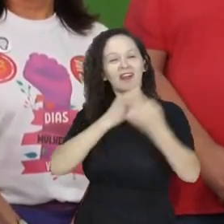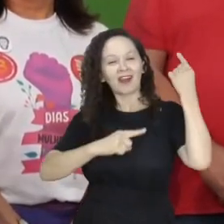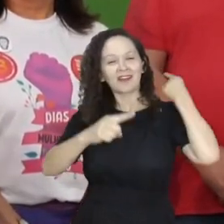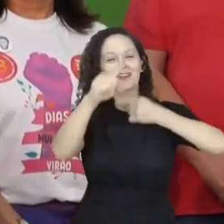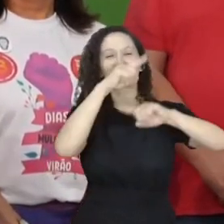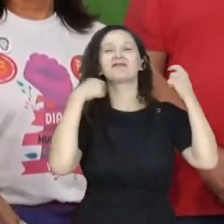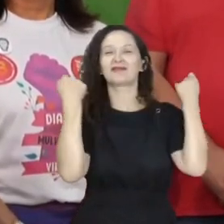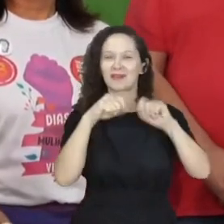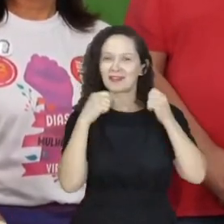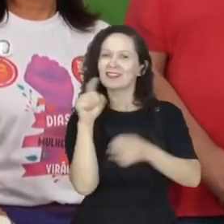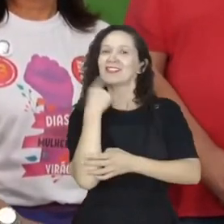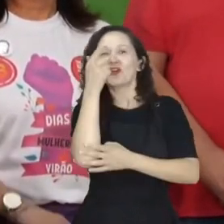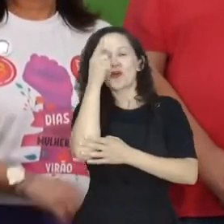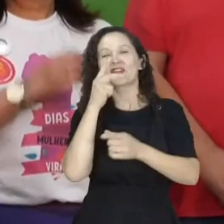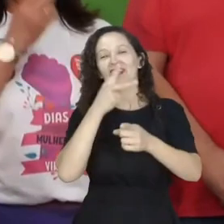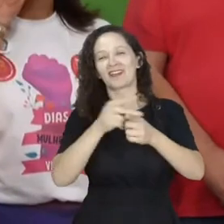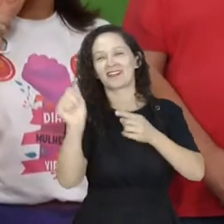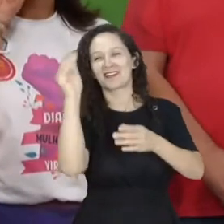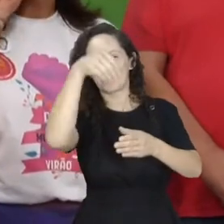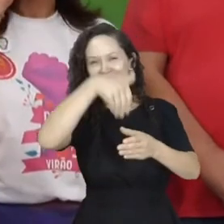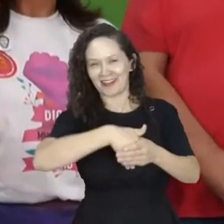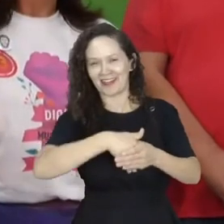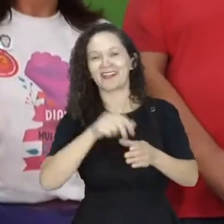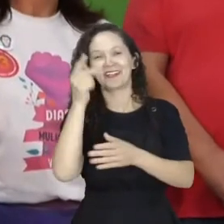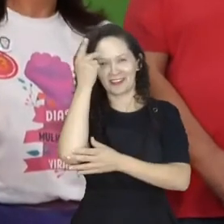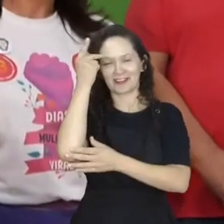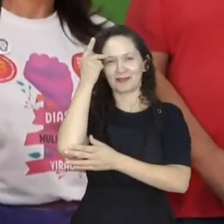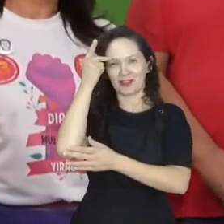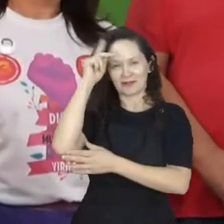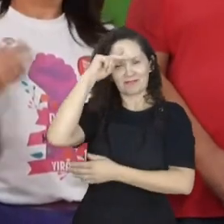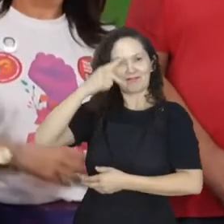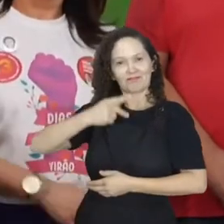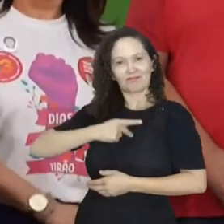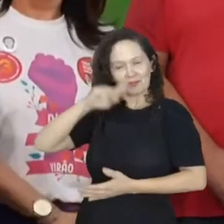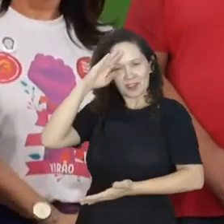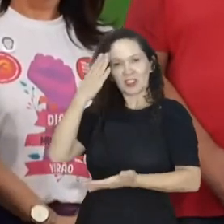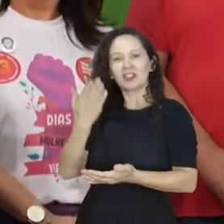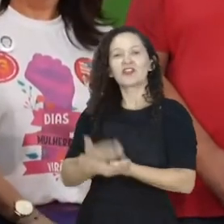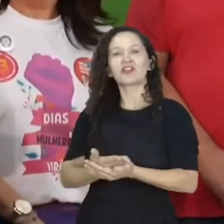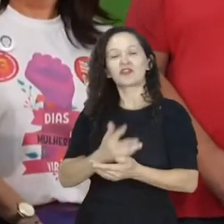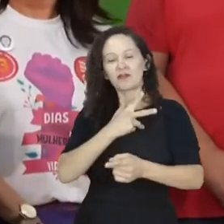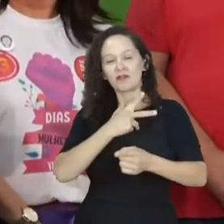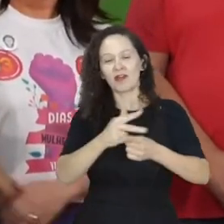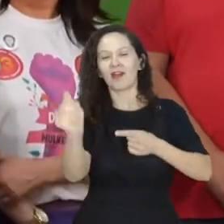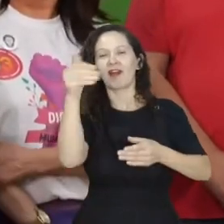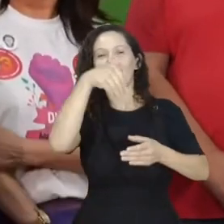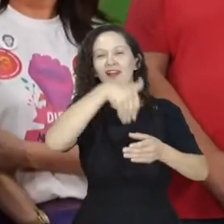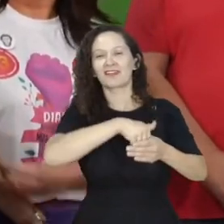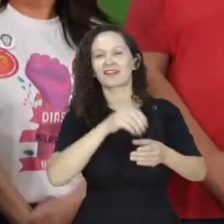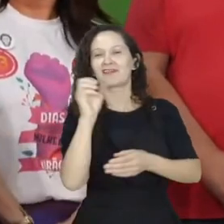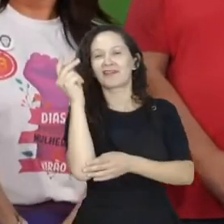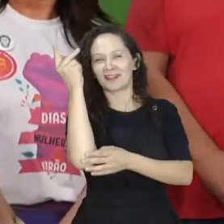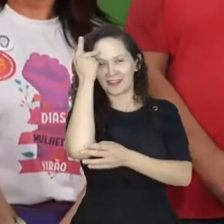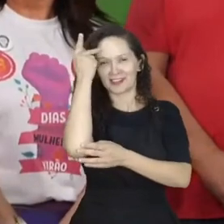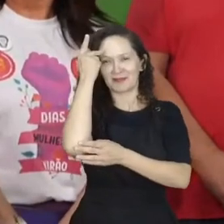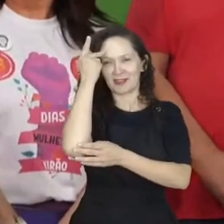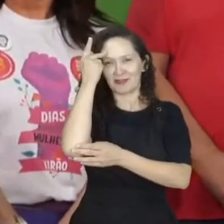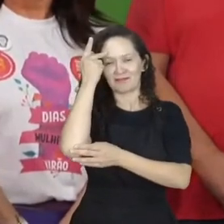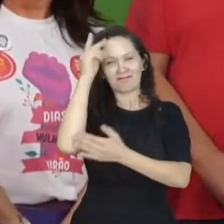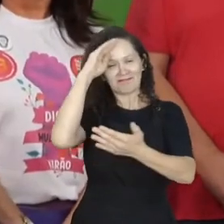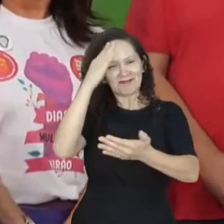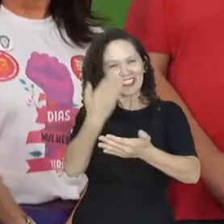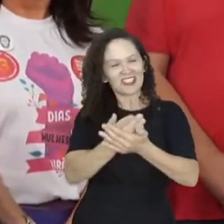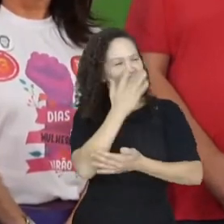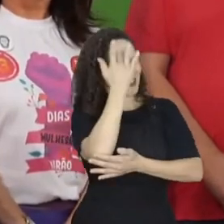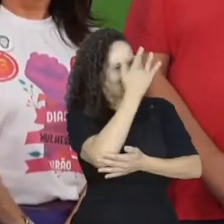fazer para a gente ganhar as eleições de São Paulo. Eu estou convencido que vou ganhar as eleições de São Paulo. Estou convencido que